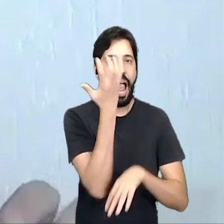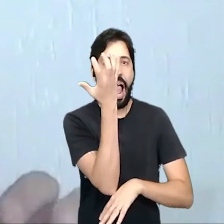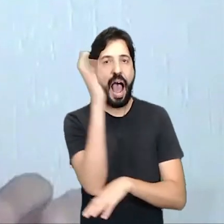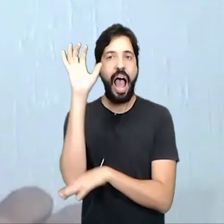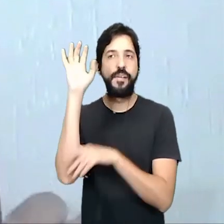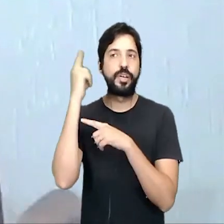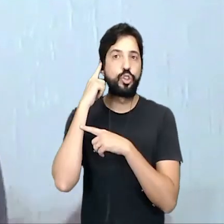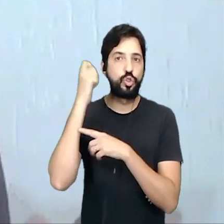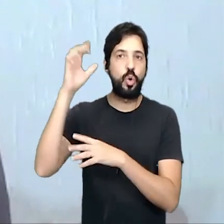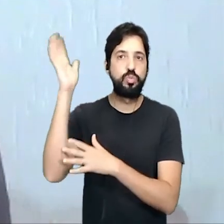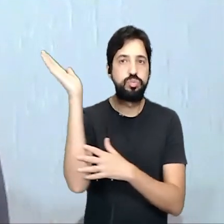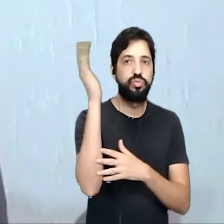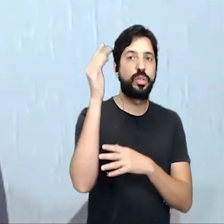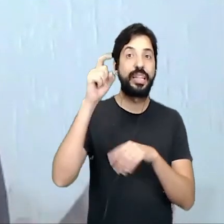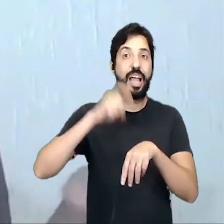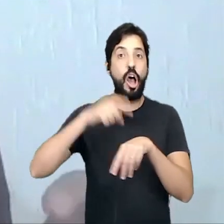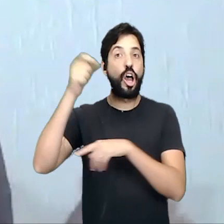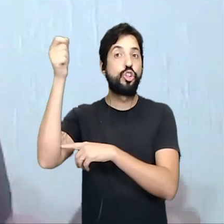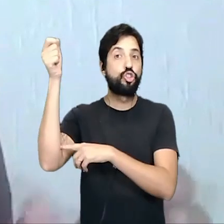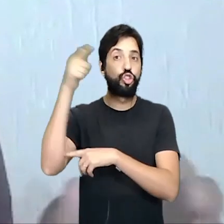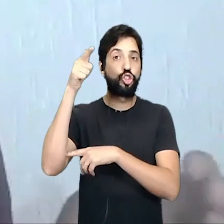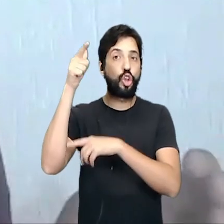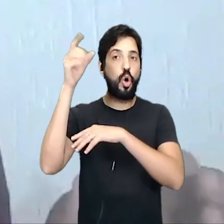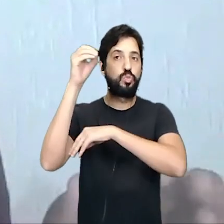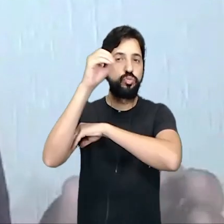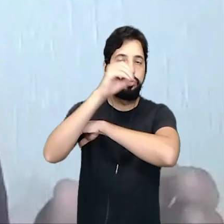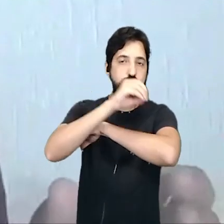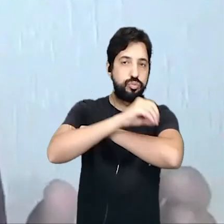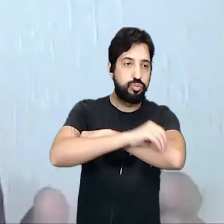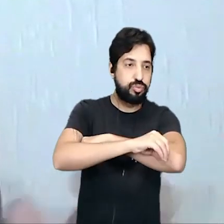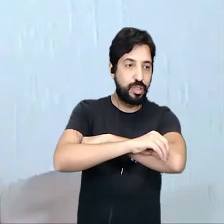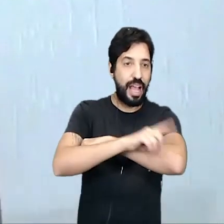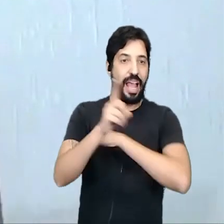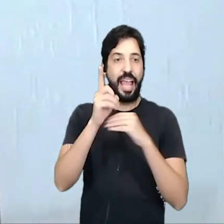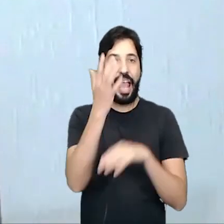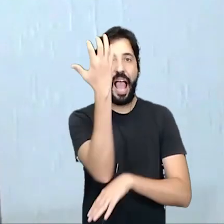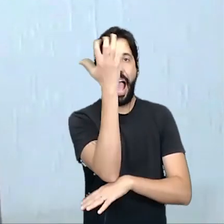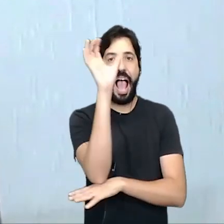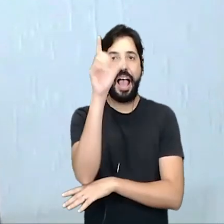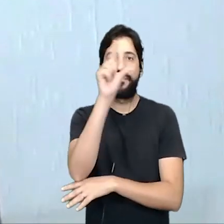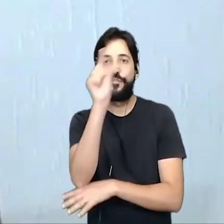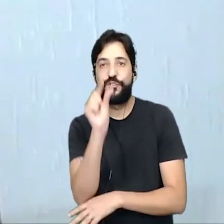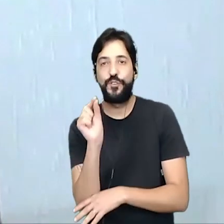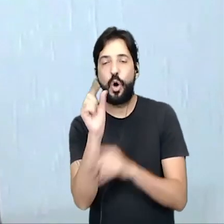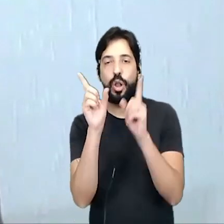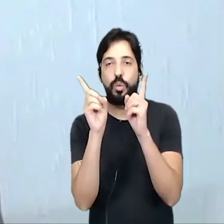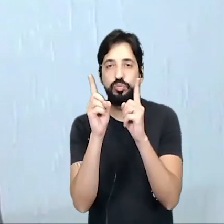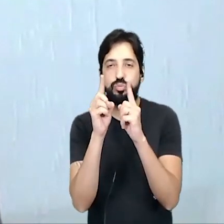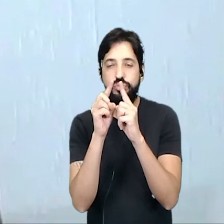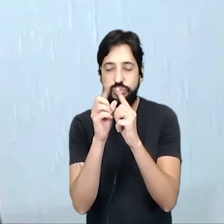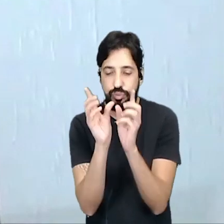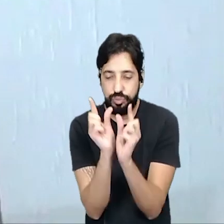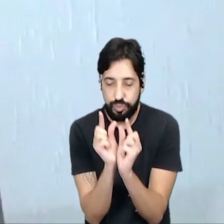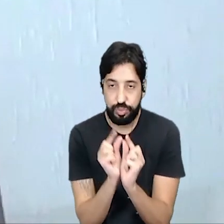gravar o barulho que as árvores faziam quando o sol ia embora e elas encolhiam dentro da floresta,